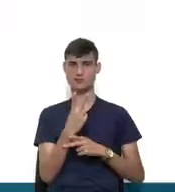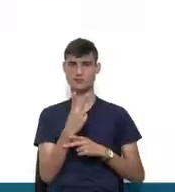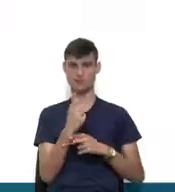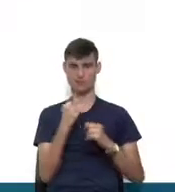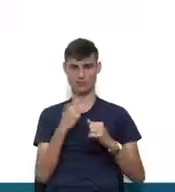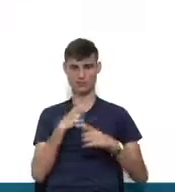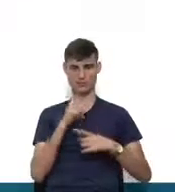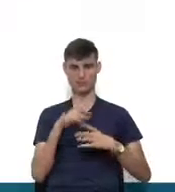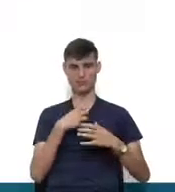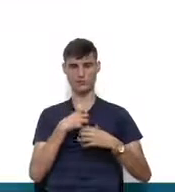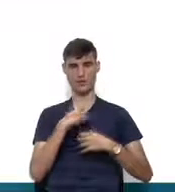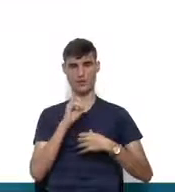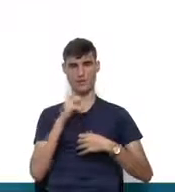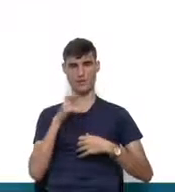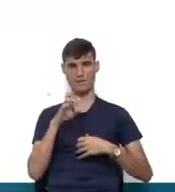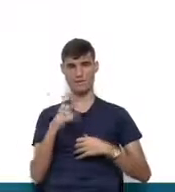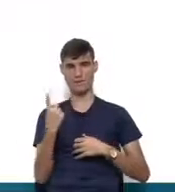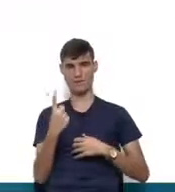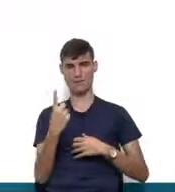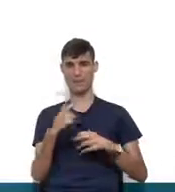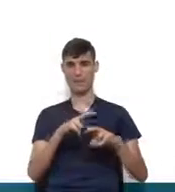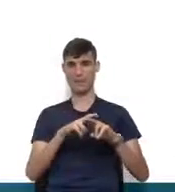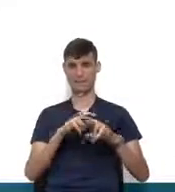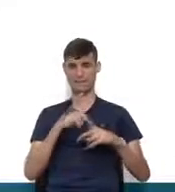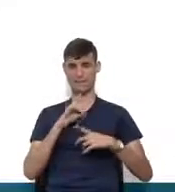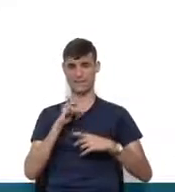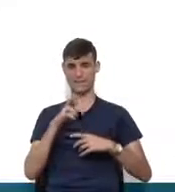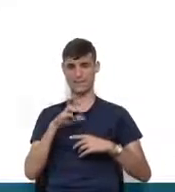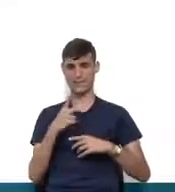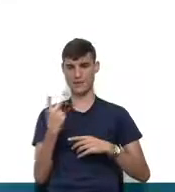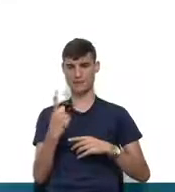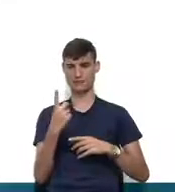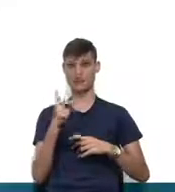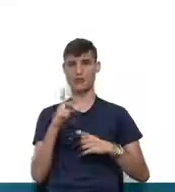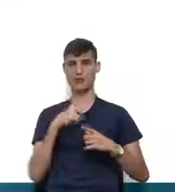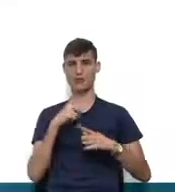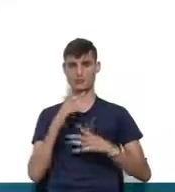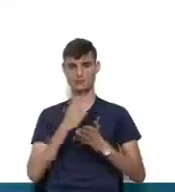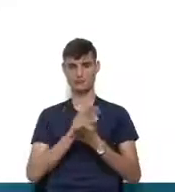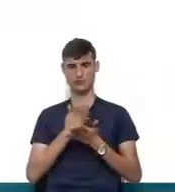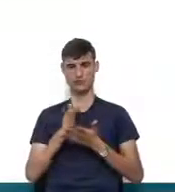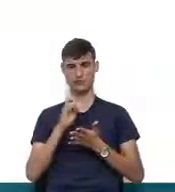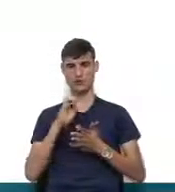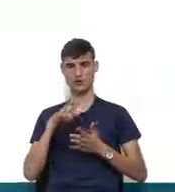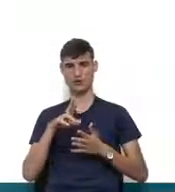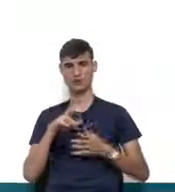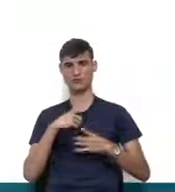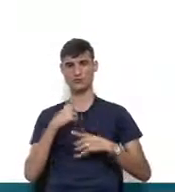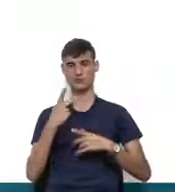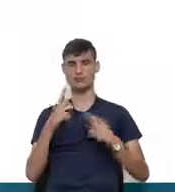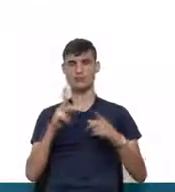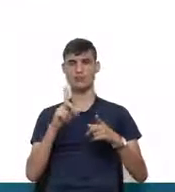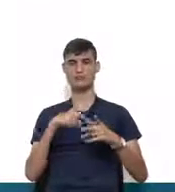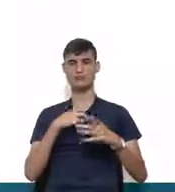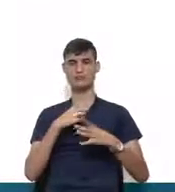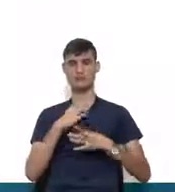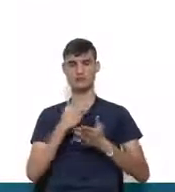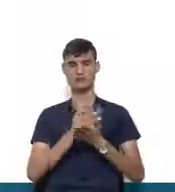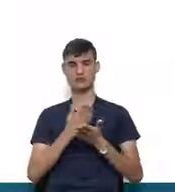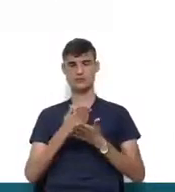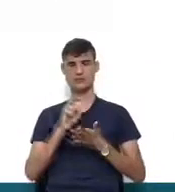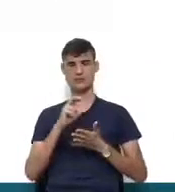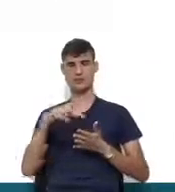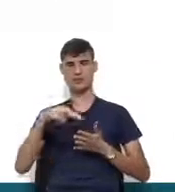Pode ser uma função ímpar. Então, por ela ser uma função ímpar, a sua série de Fourier é uma série de